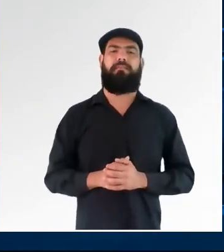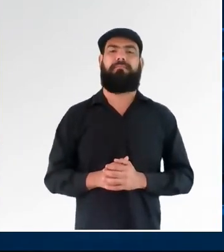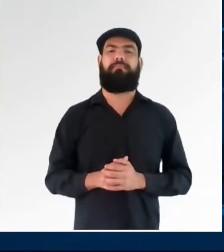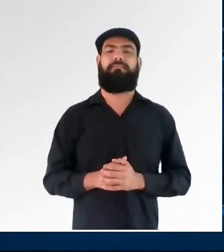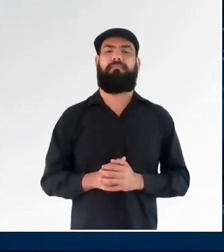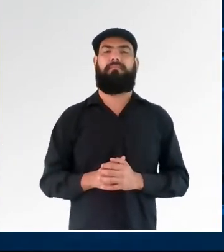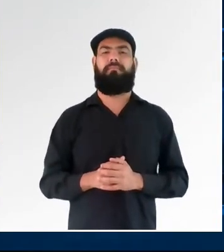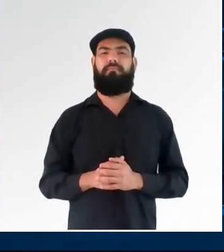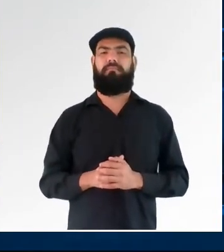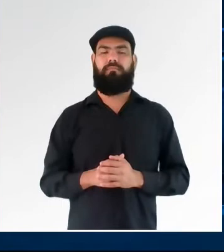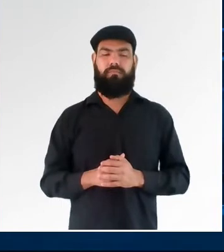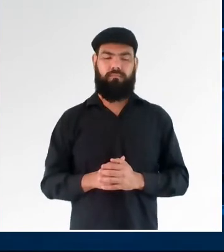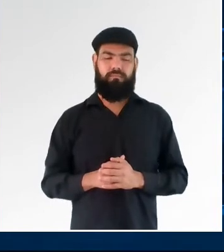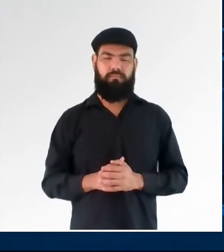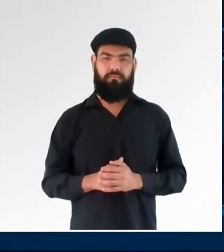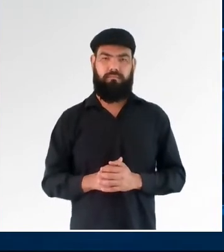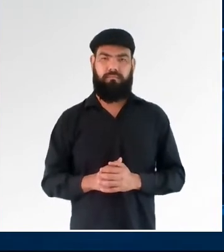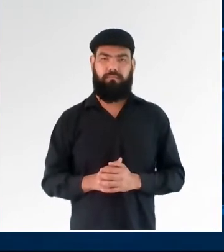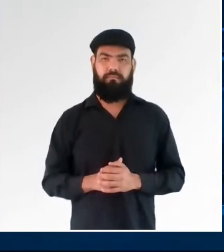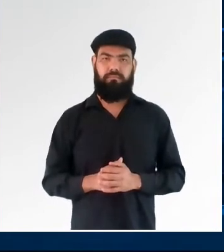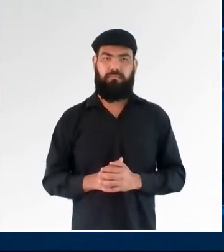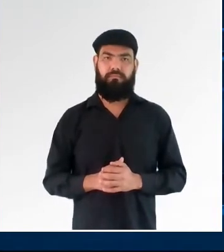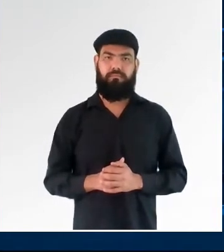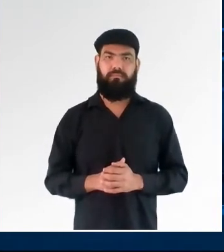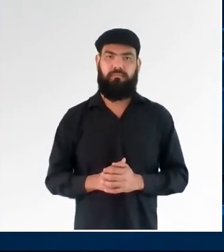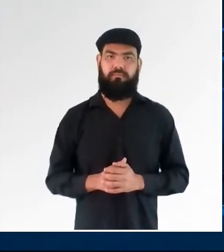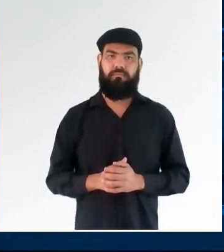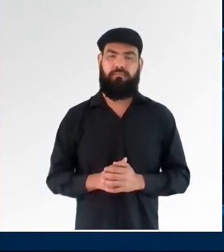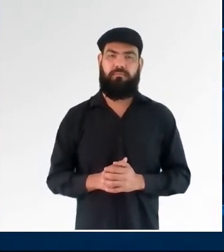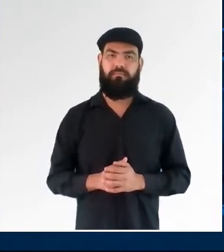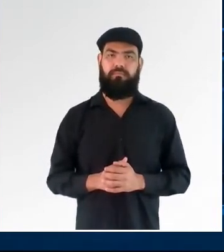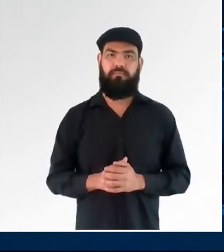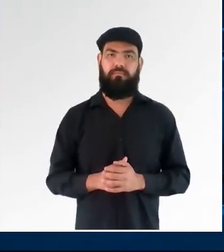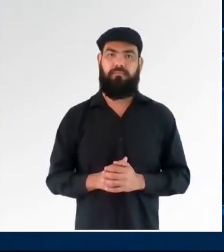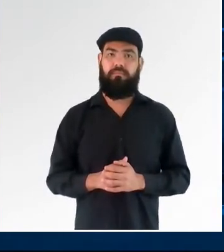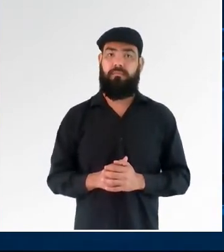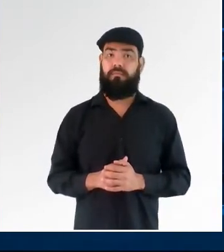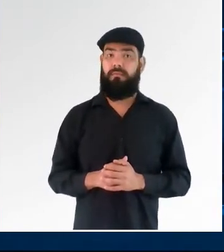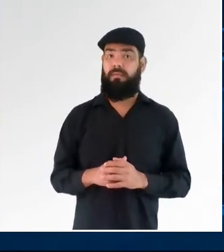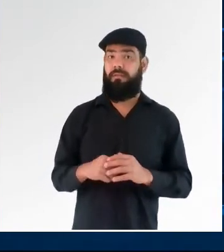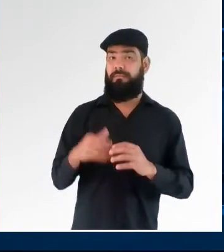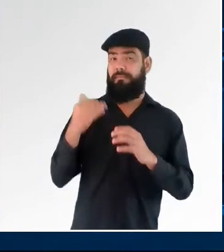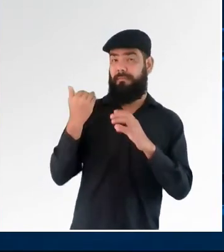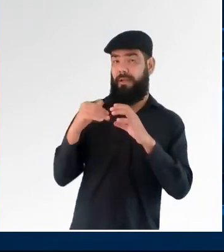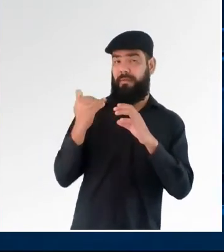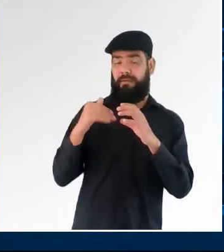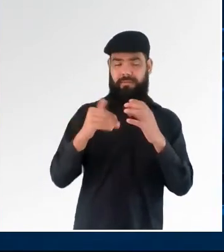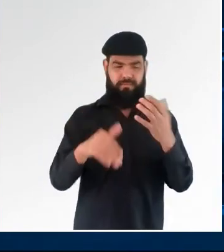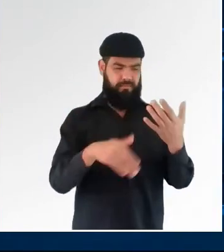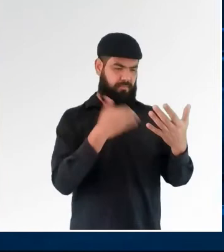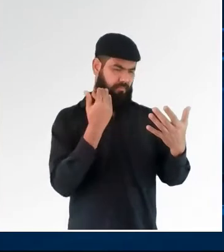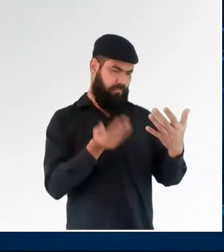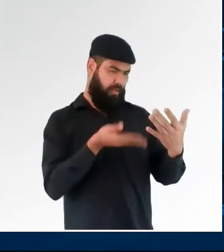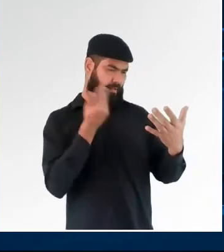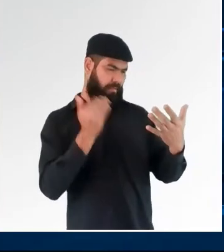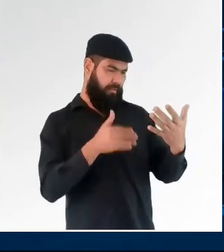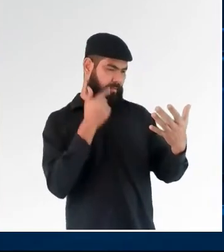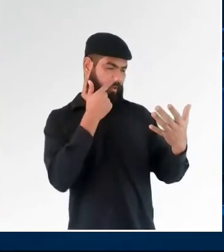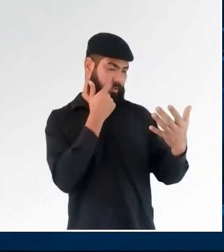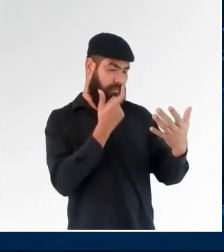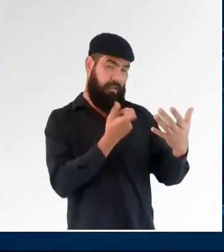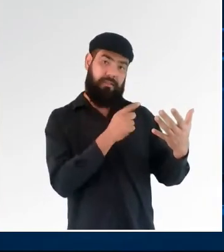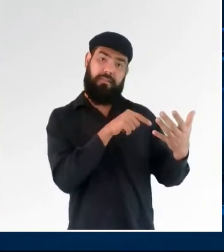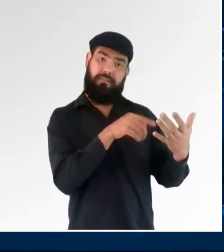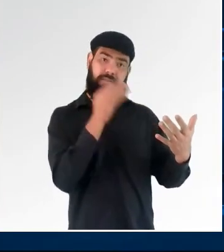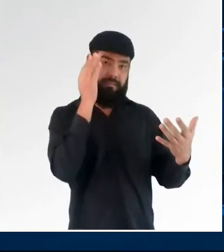está enviando essa mensagem ao leitor, a um leitor interessado, alguém que está interessado em saber sobre livros. Então